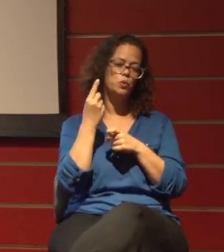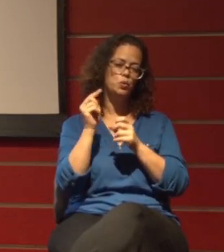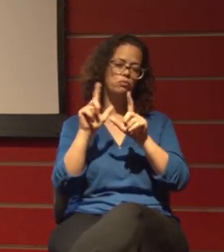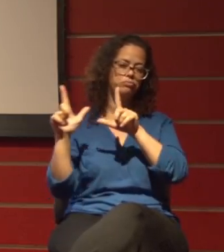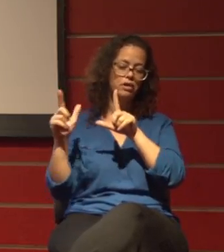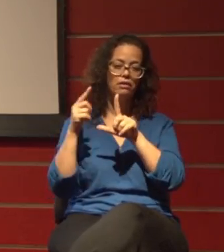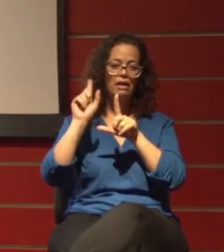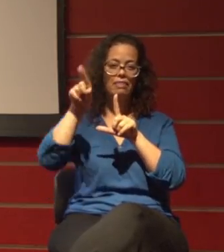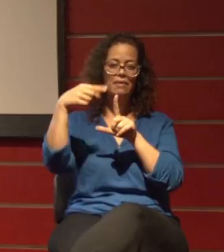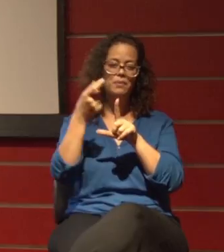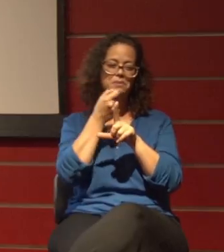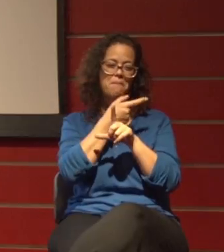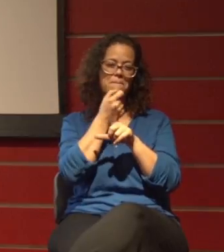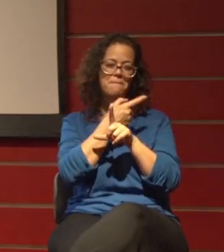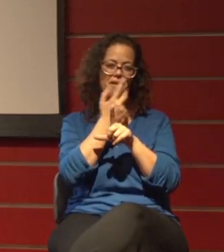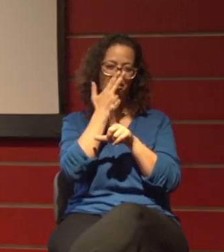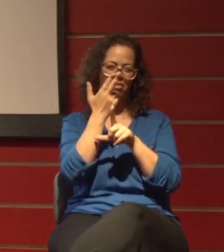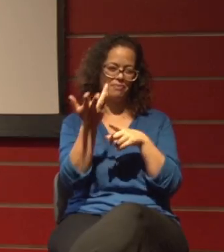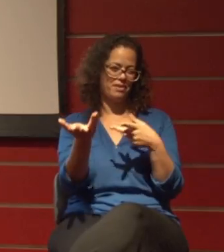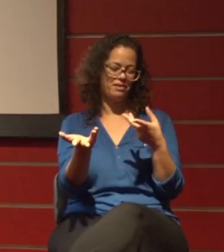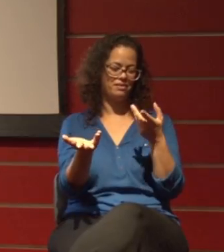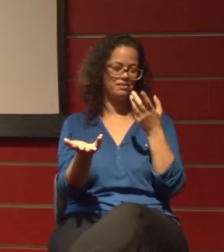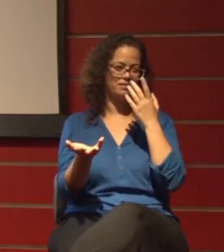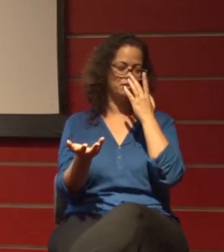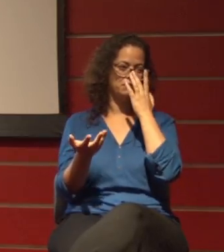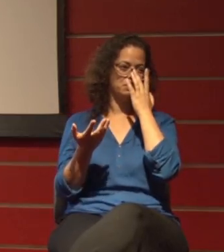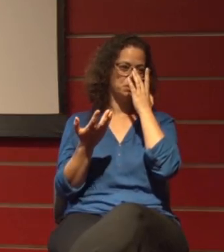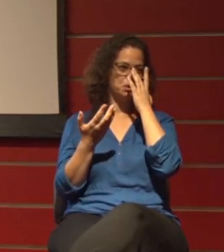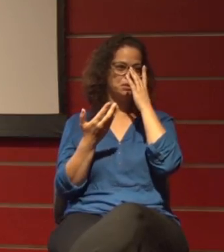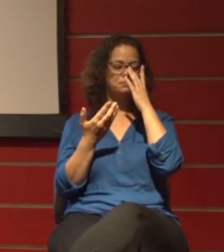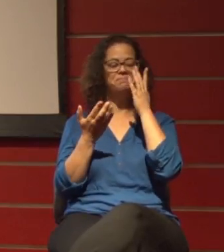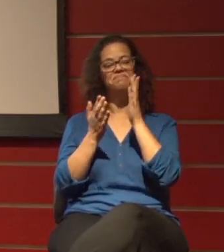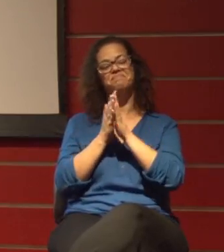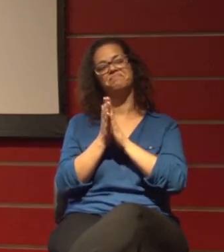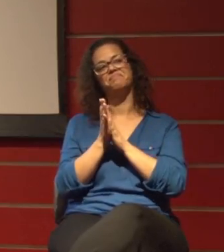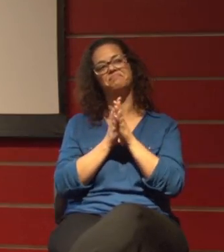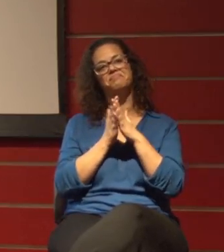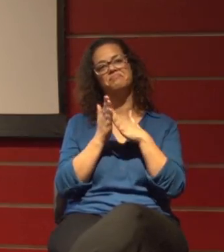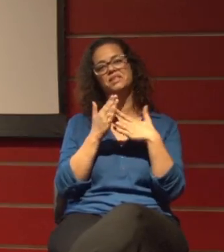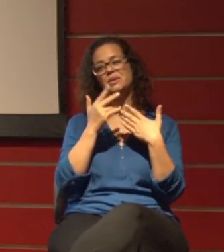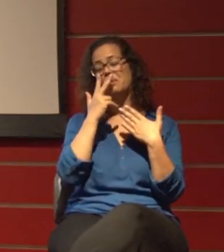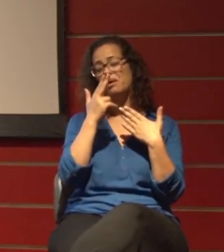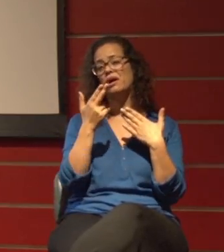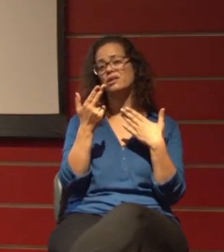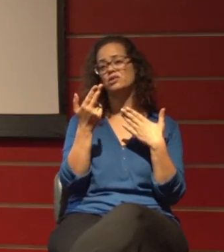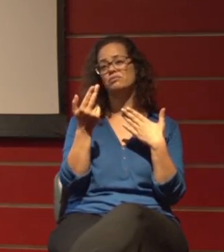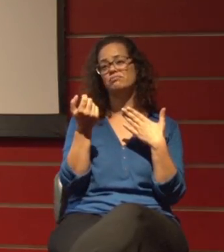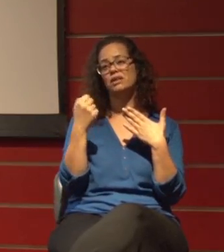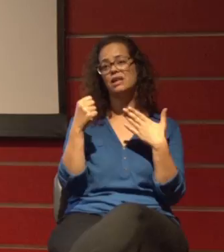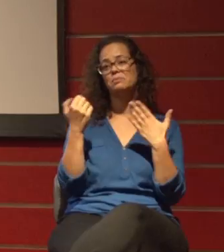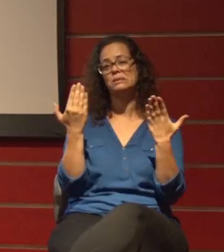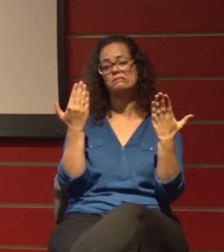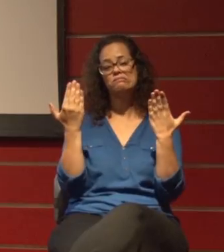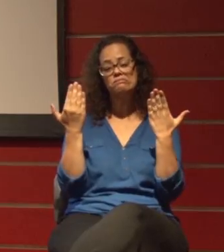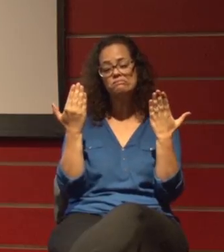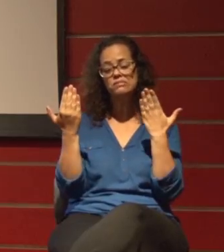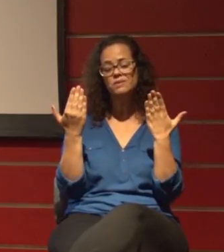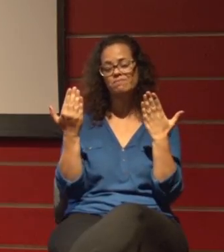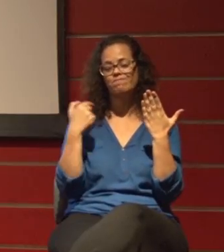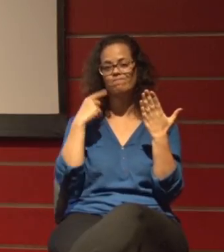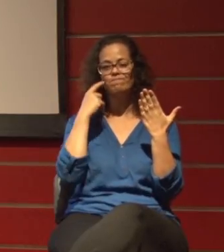uma piada sabe então eu acho que tem coisas e coisas para se levar em conta assim